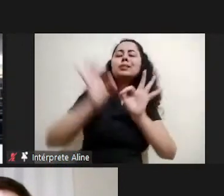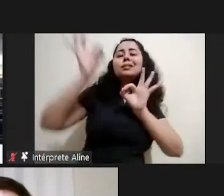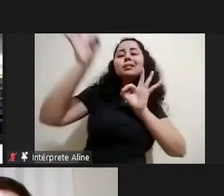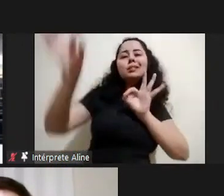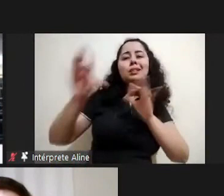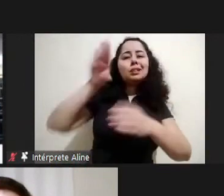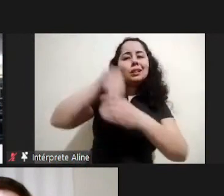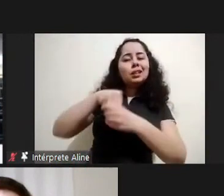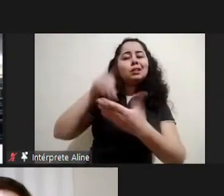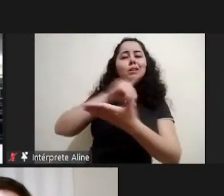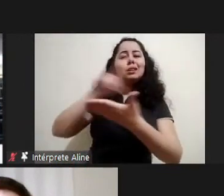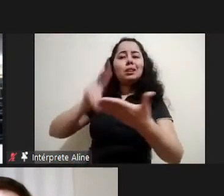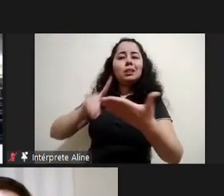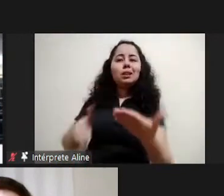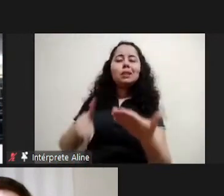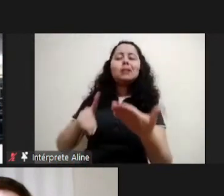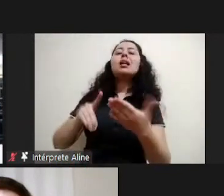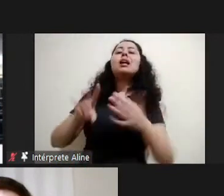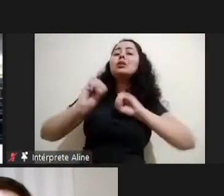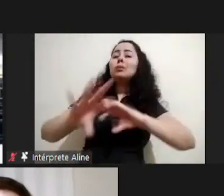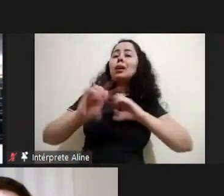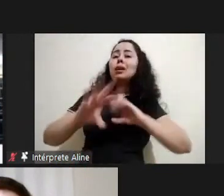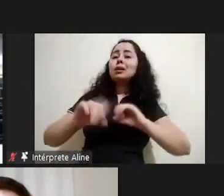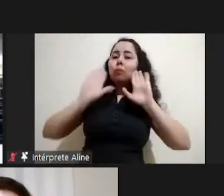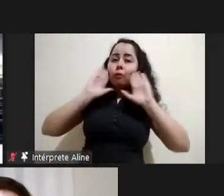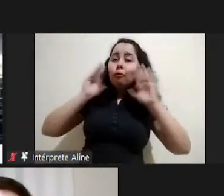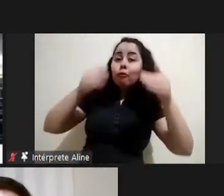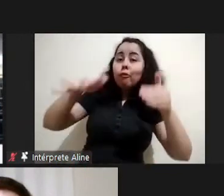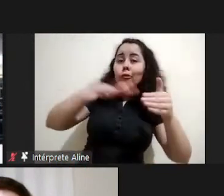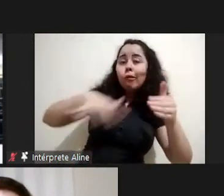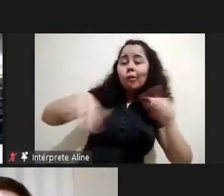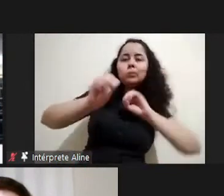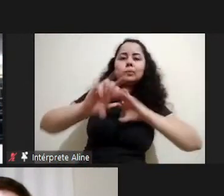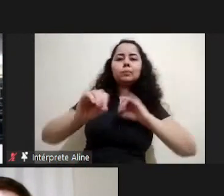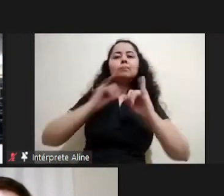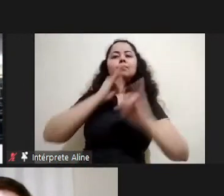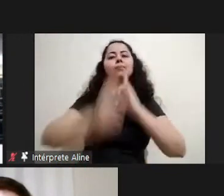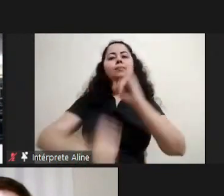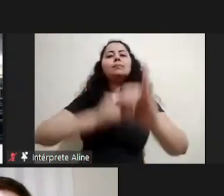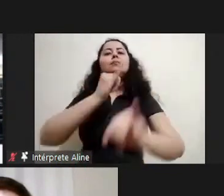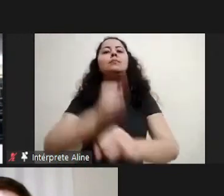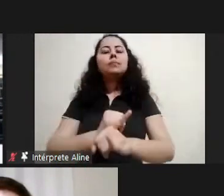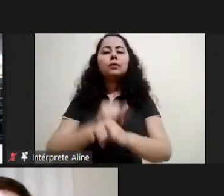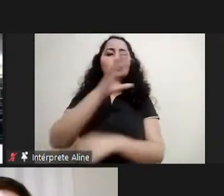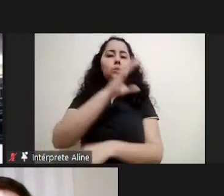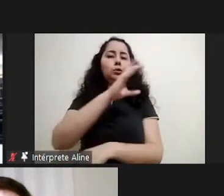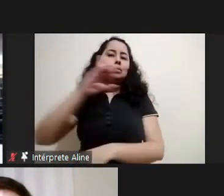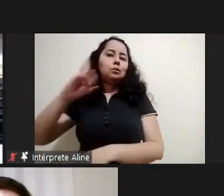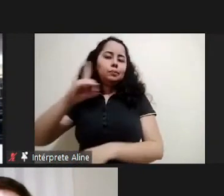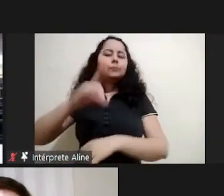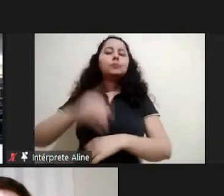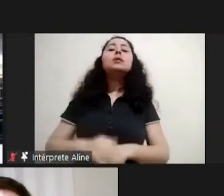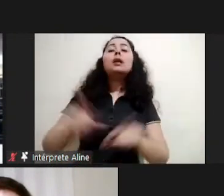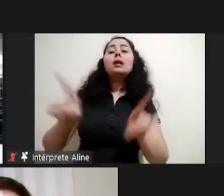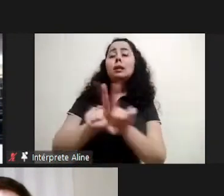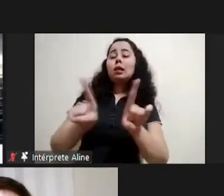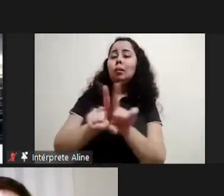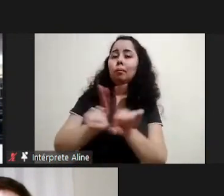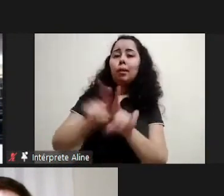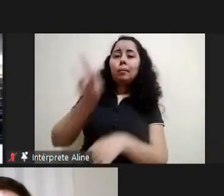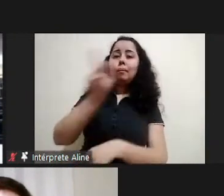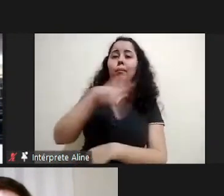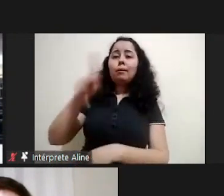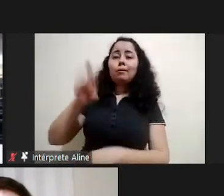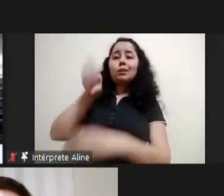instrucional para educação online, a qual foi idealizadora e coordenadora. Foi professora também na pós-graduação Estrito